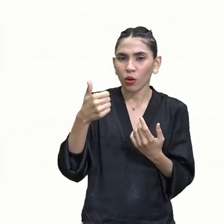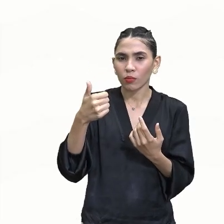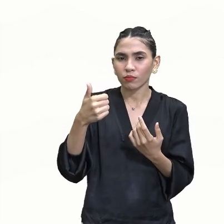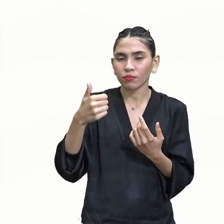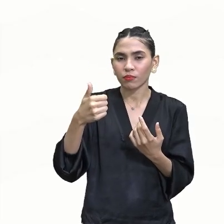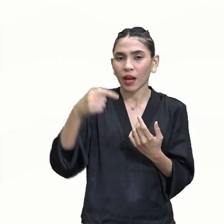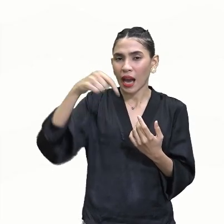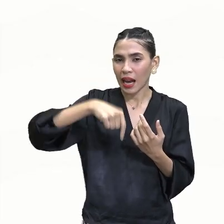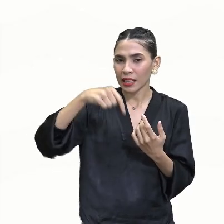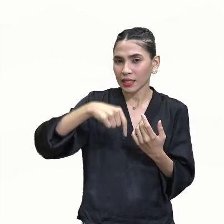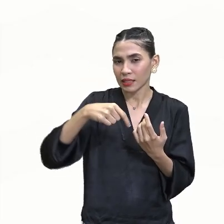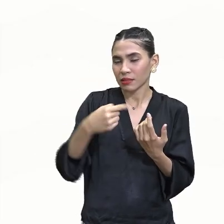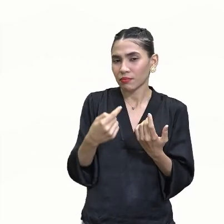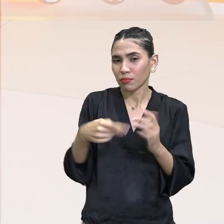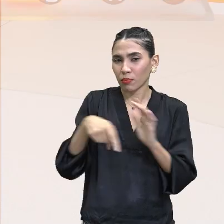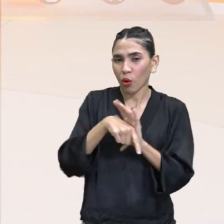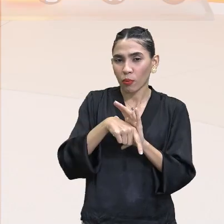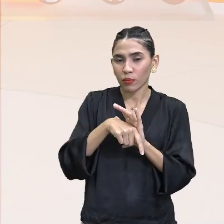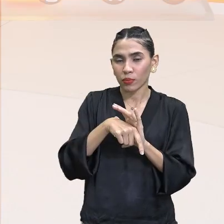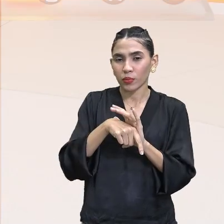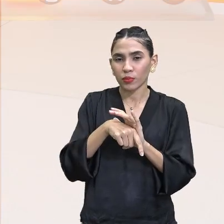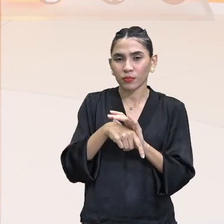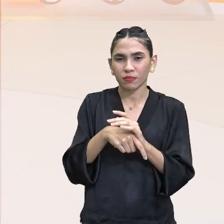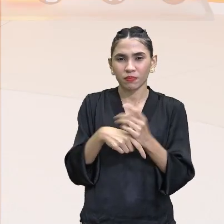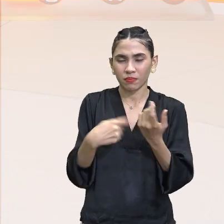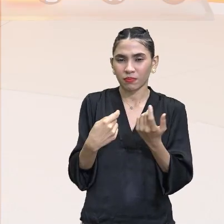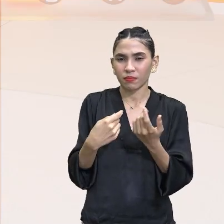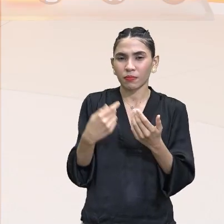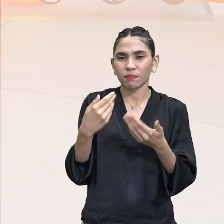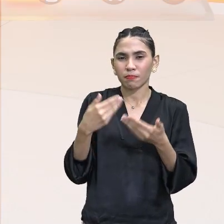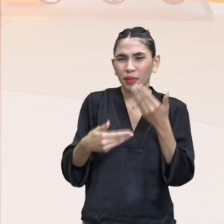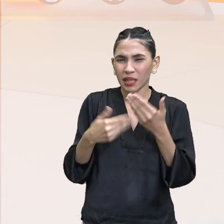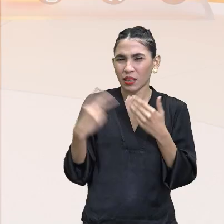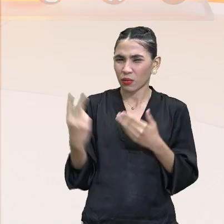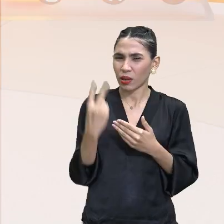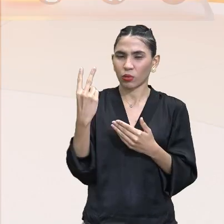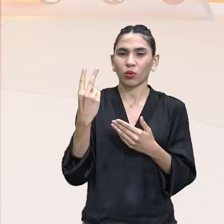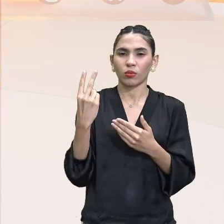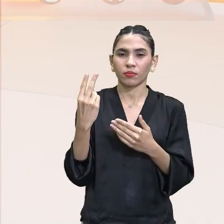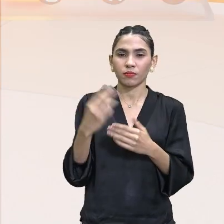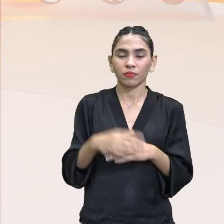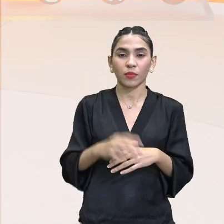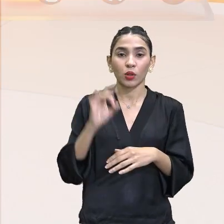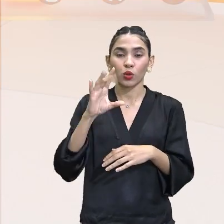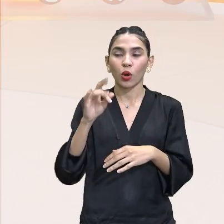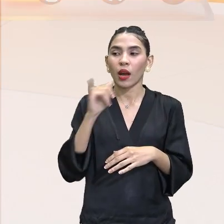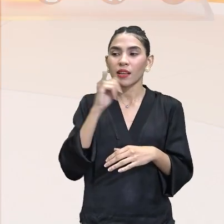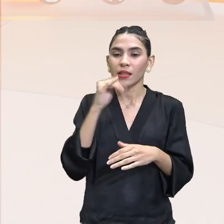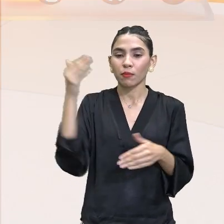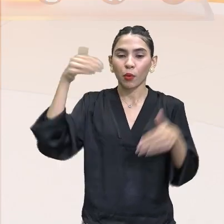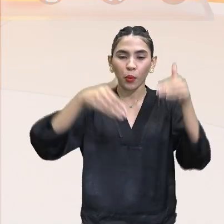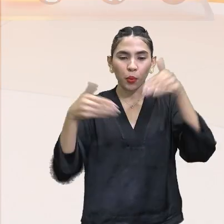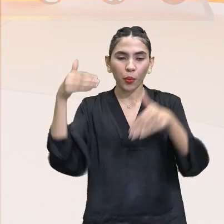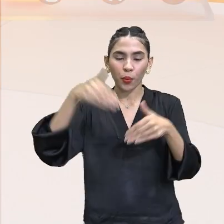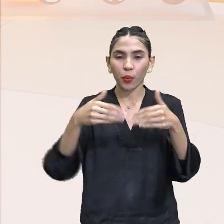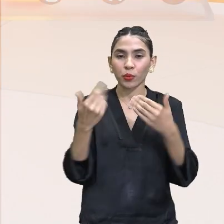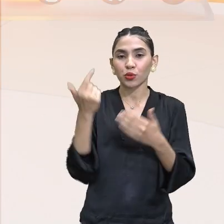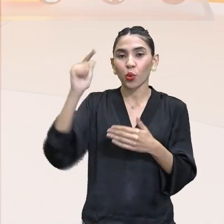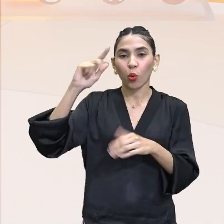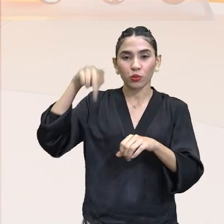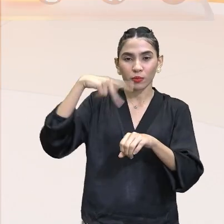na nossa própria região? Será que isso tem que ser desvalorizado mesmo e ficar só recebendo influências